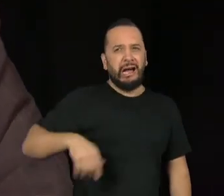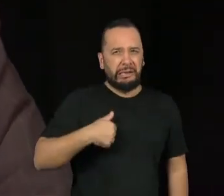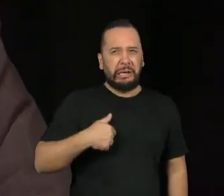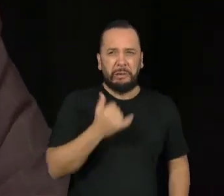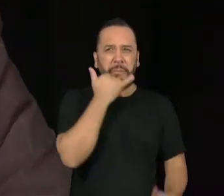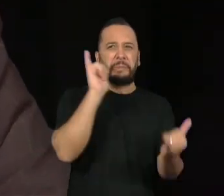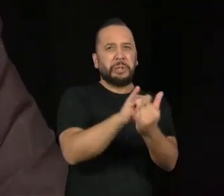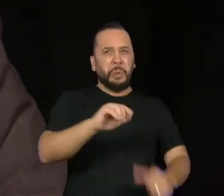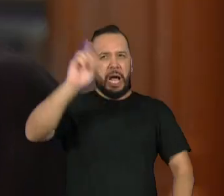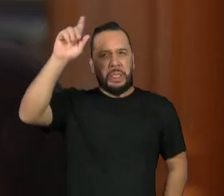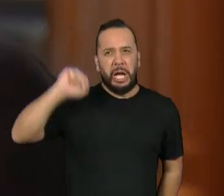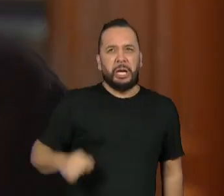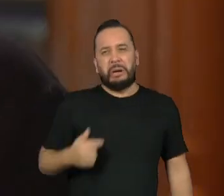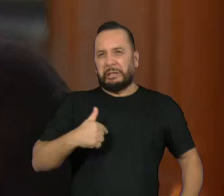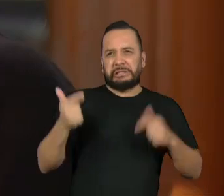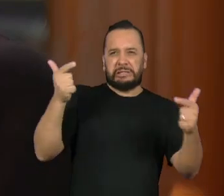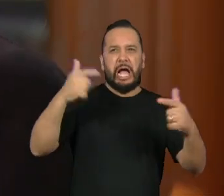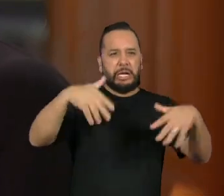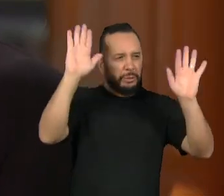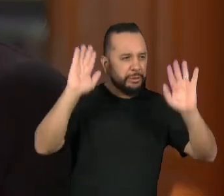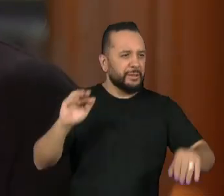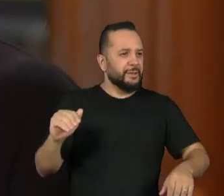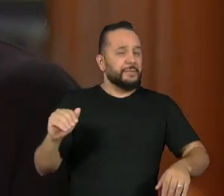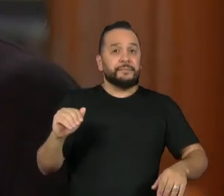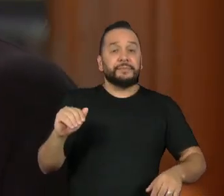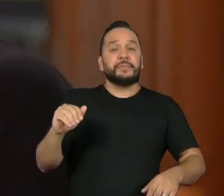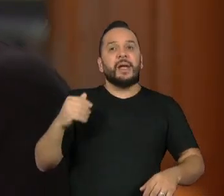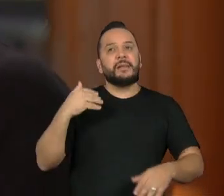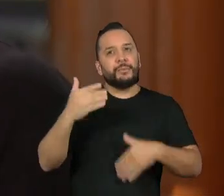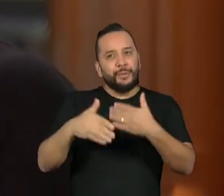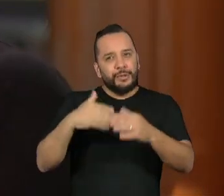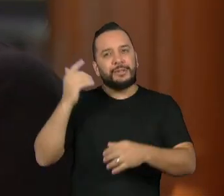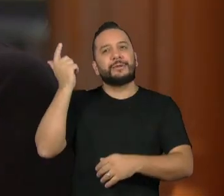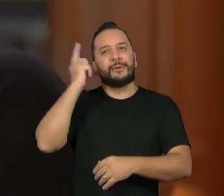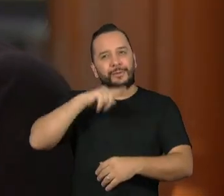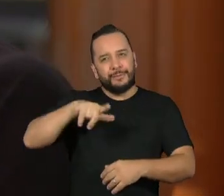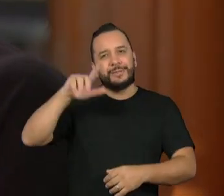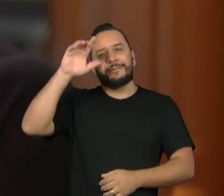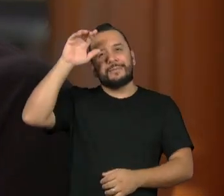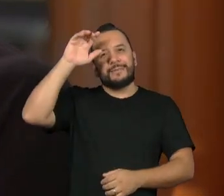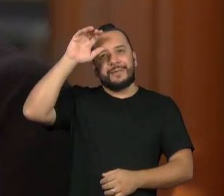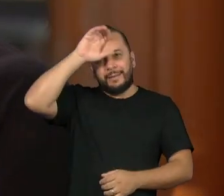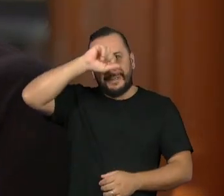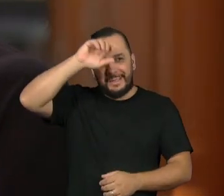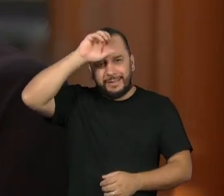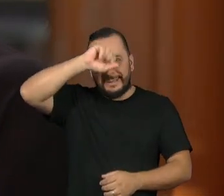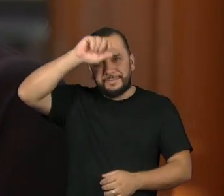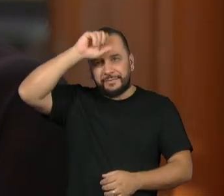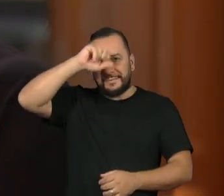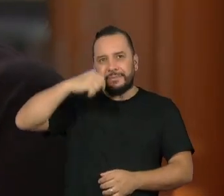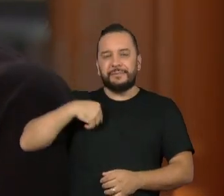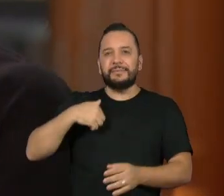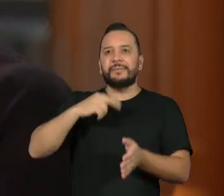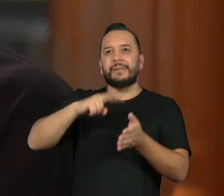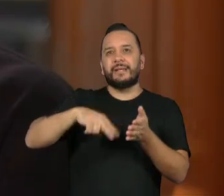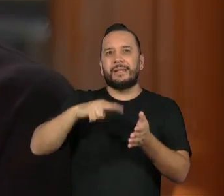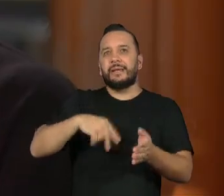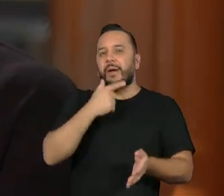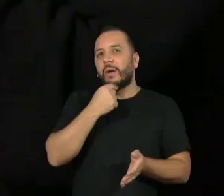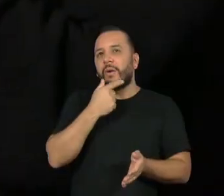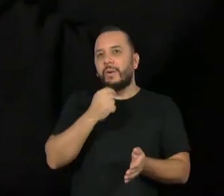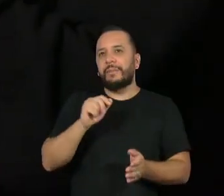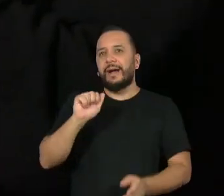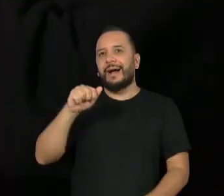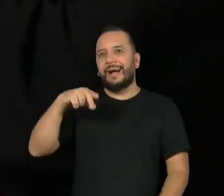eu achava Ok eu comecei a entender um pouco perdão quando eu li aquele livro do André comte-sponville